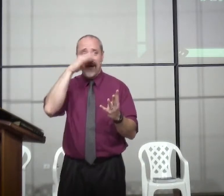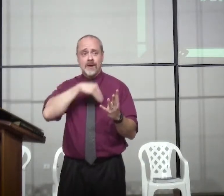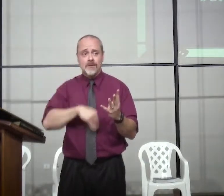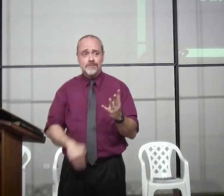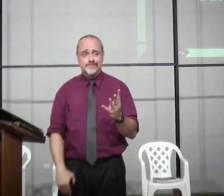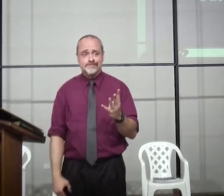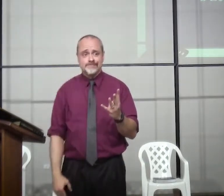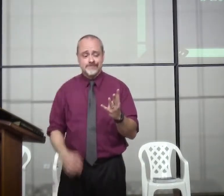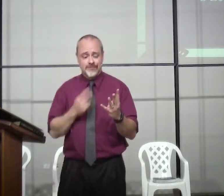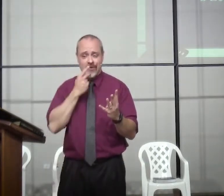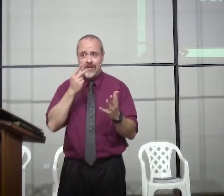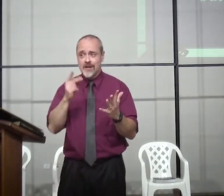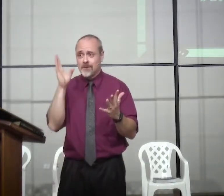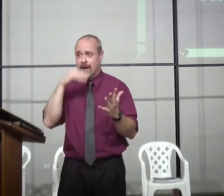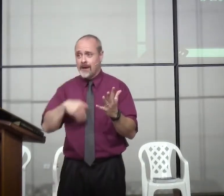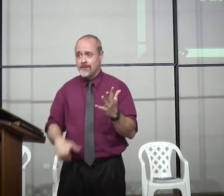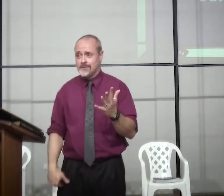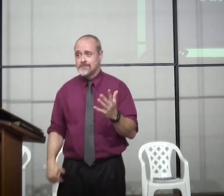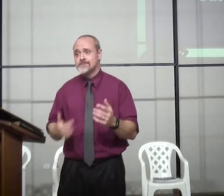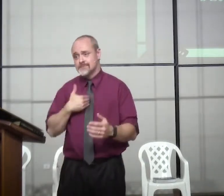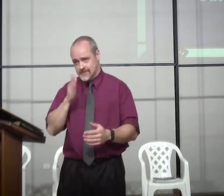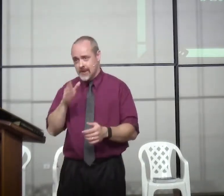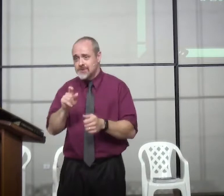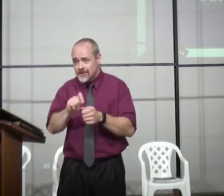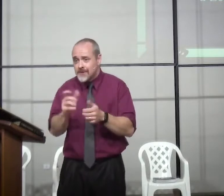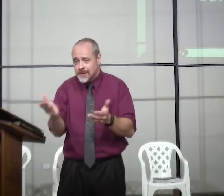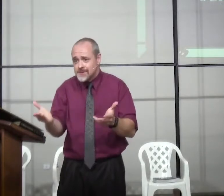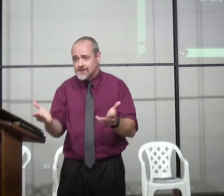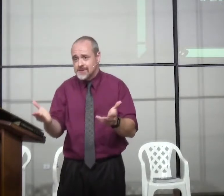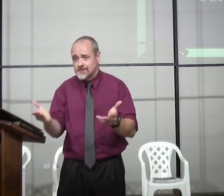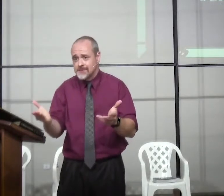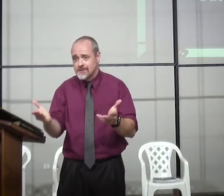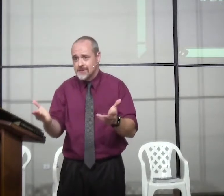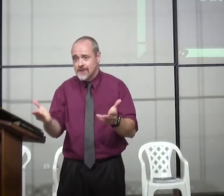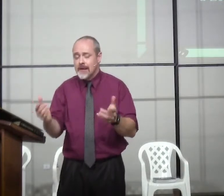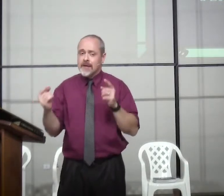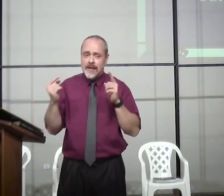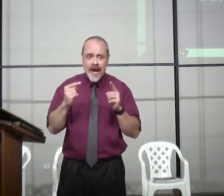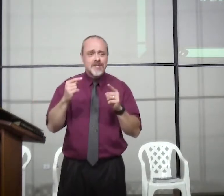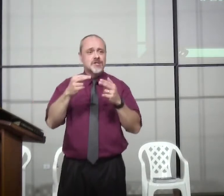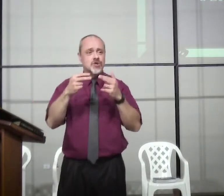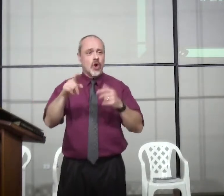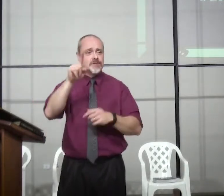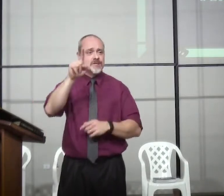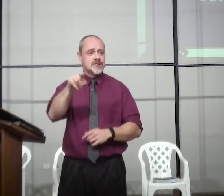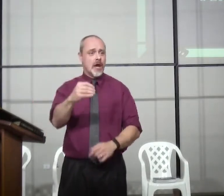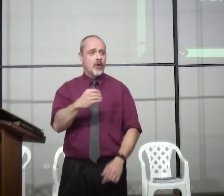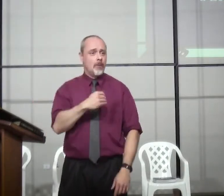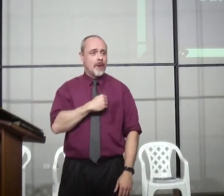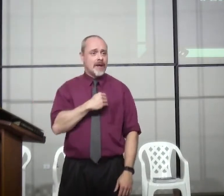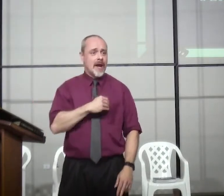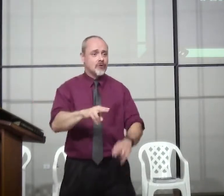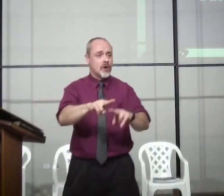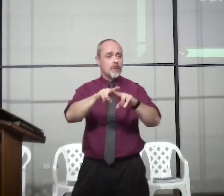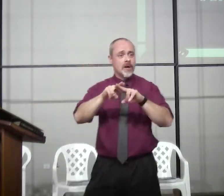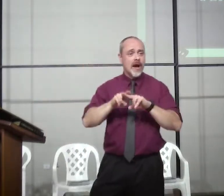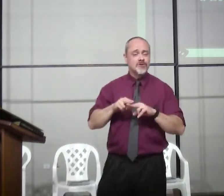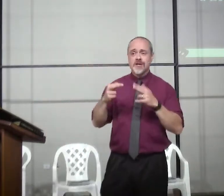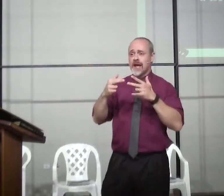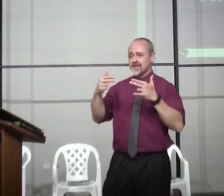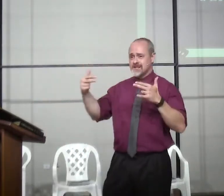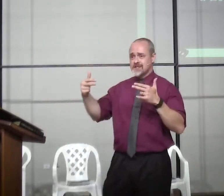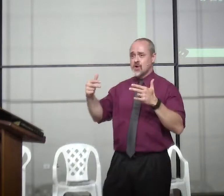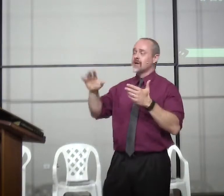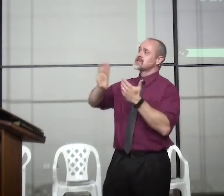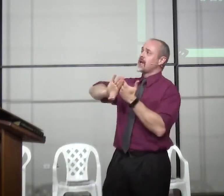Pensando mal, falando mal, eu já fiz. E essas coisas são pecado. E por